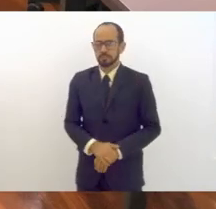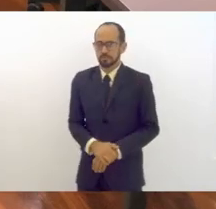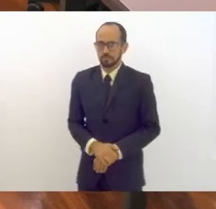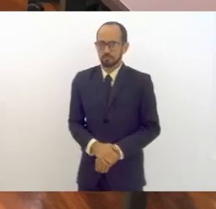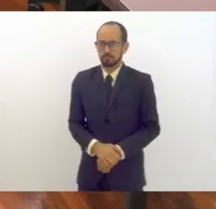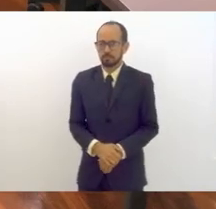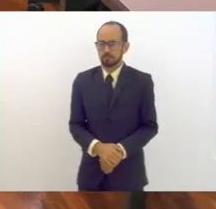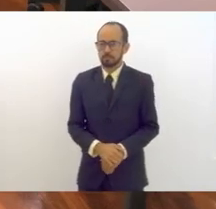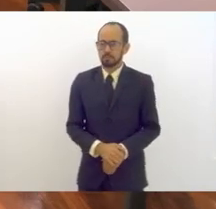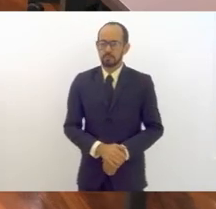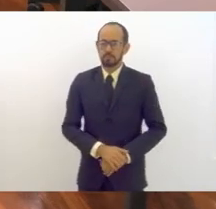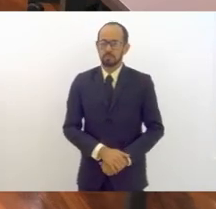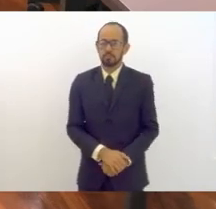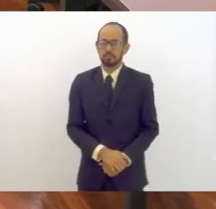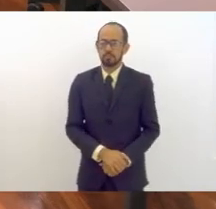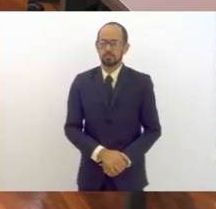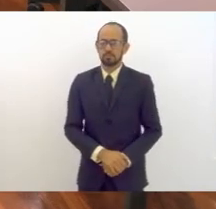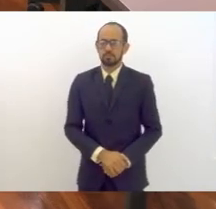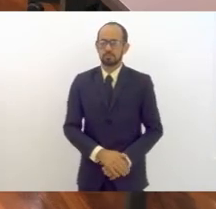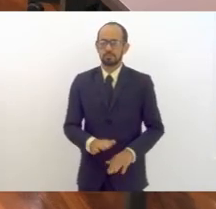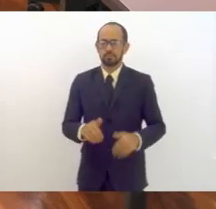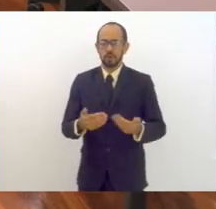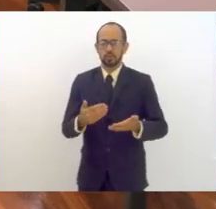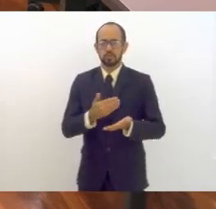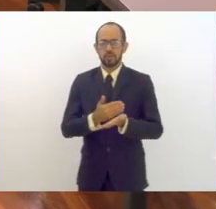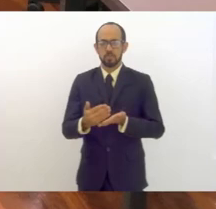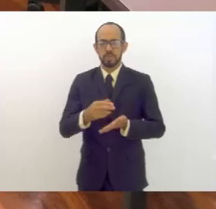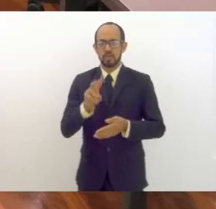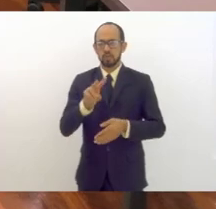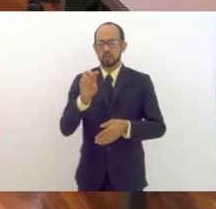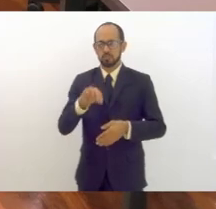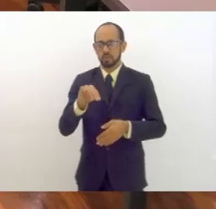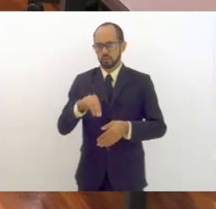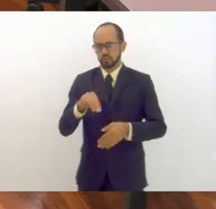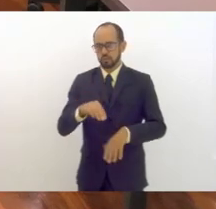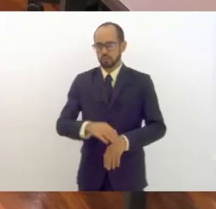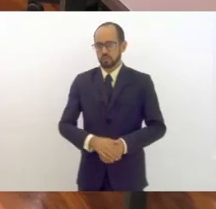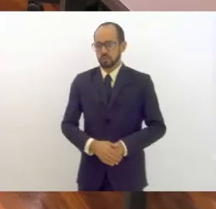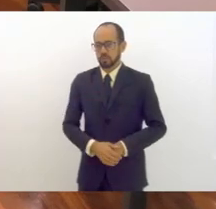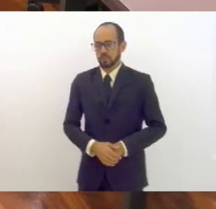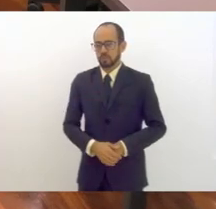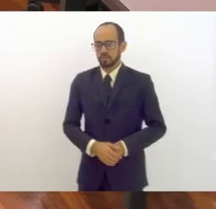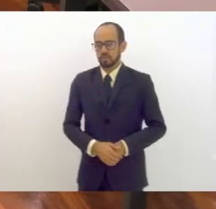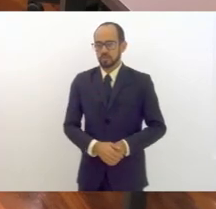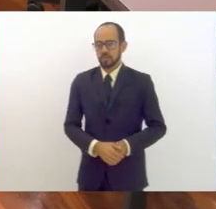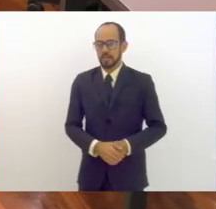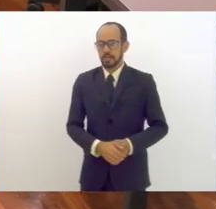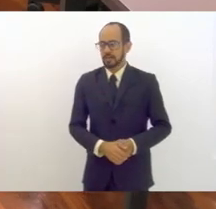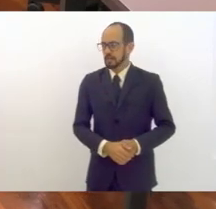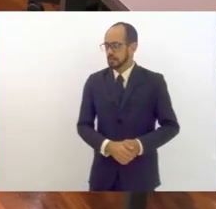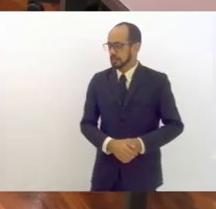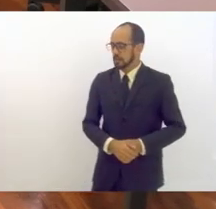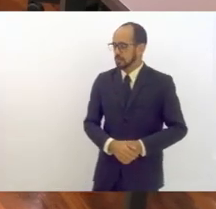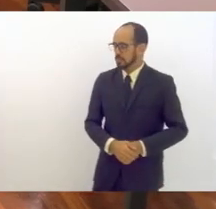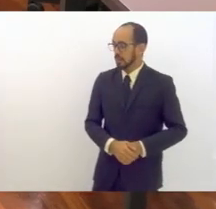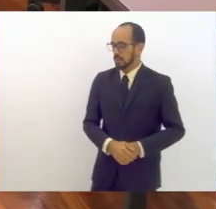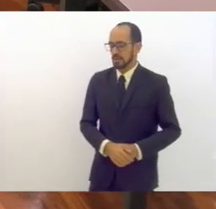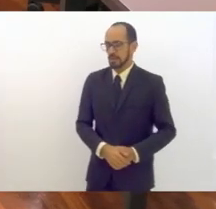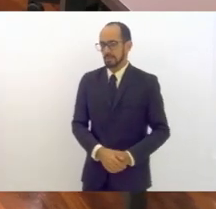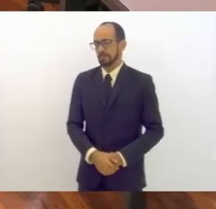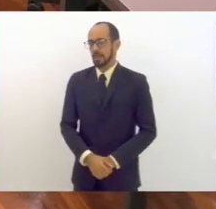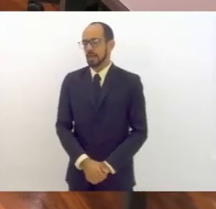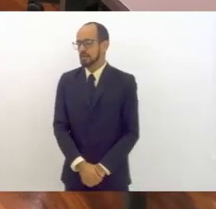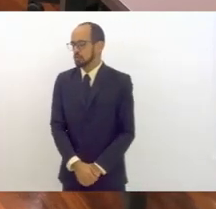como aí. Vamos começar em 2 minutos, então. Tá bom, gente? Alexandre, pode começar em 2 minutos? Quem vai